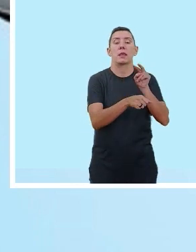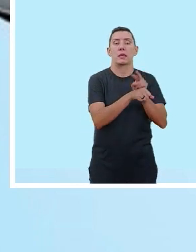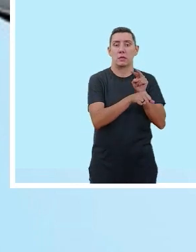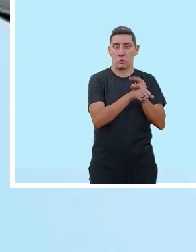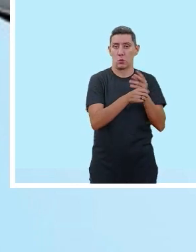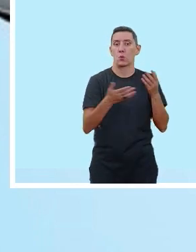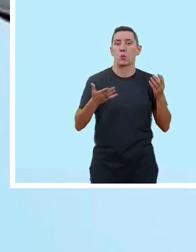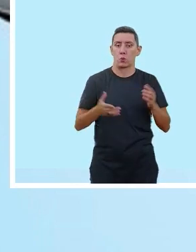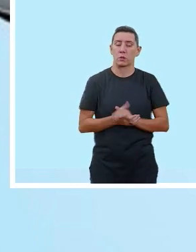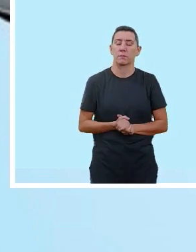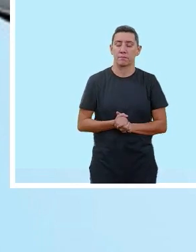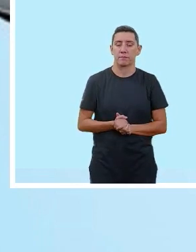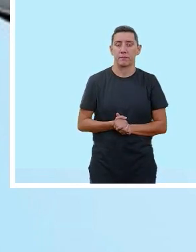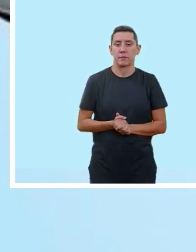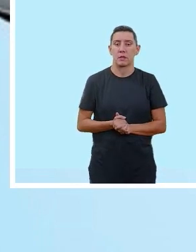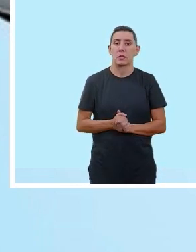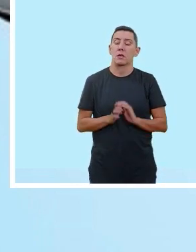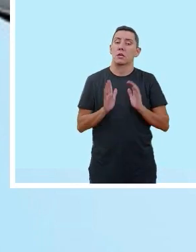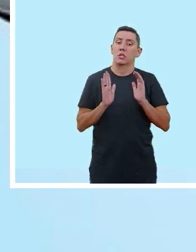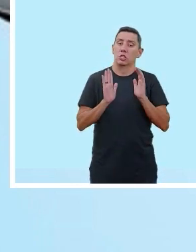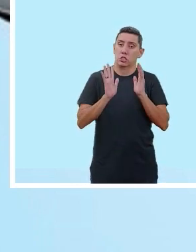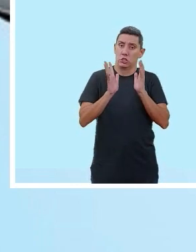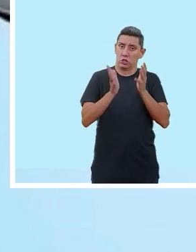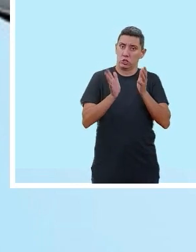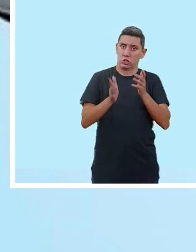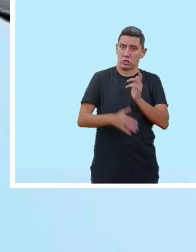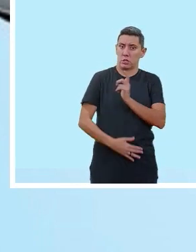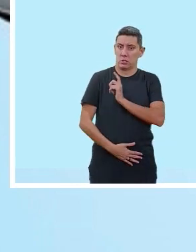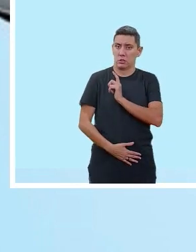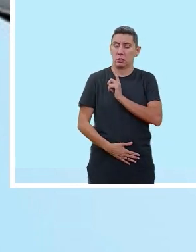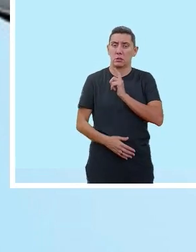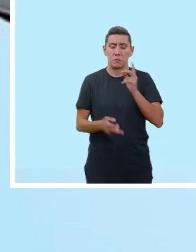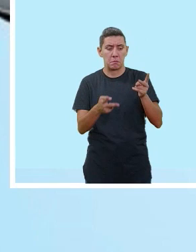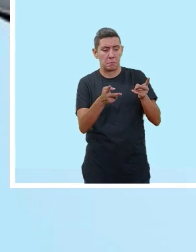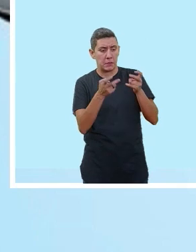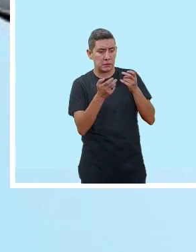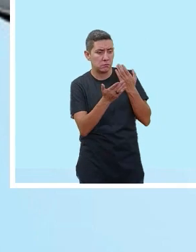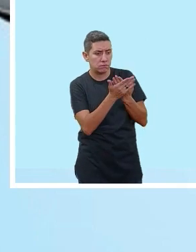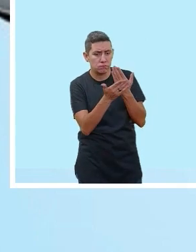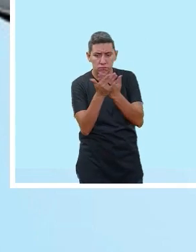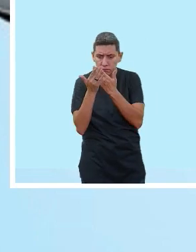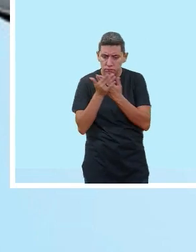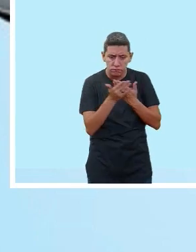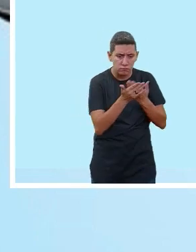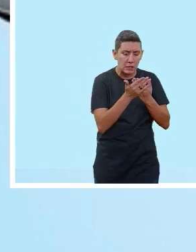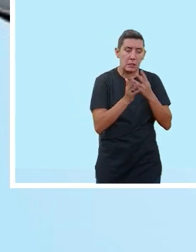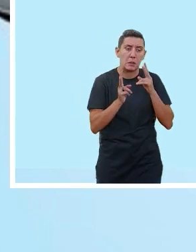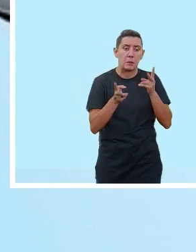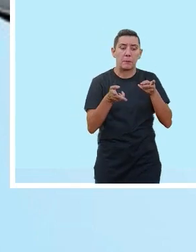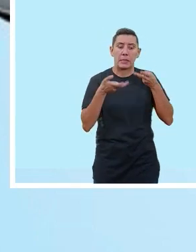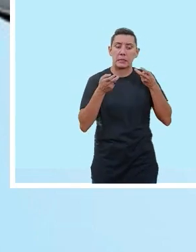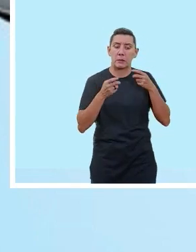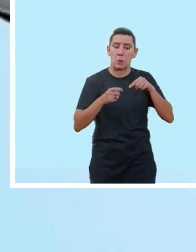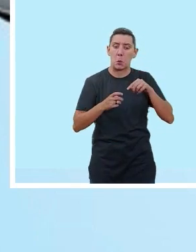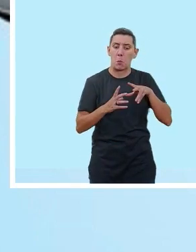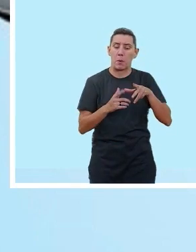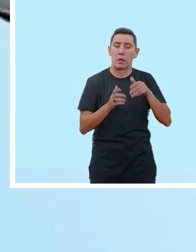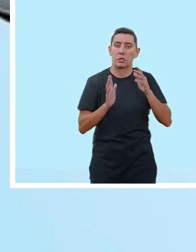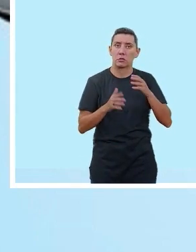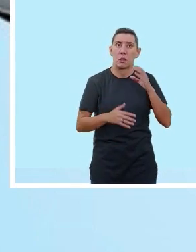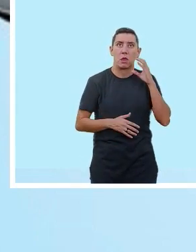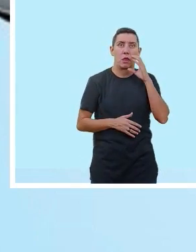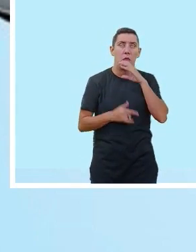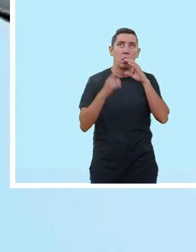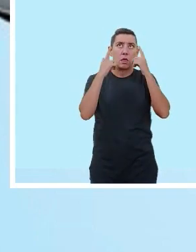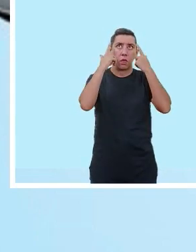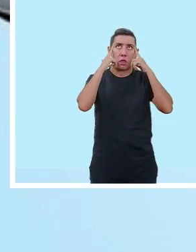foi demonstrado que realmente o aumento de temperatura recente que nós estamos vendo do planeta é